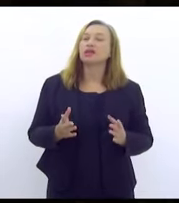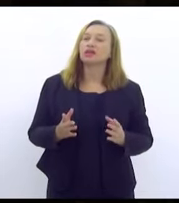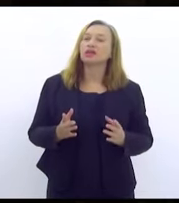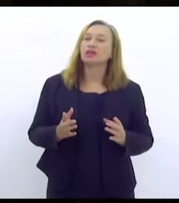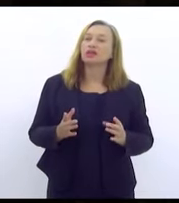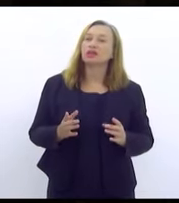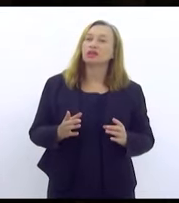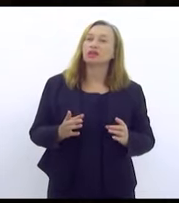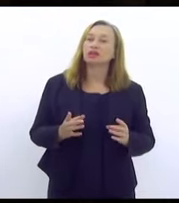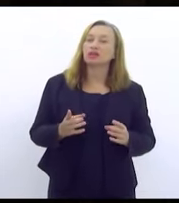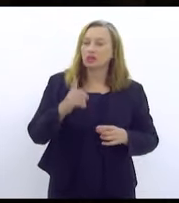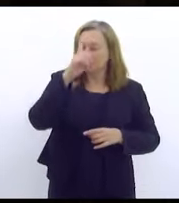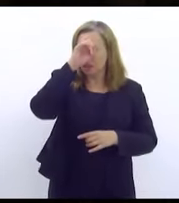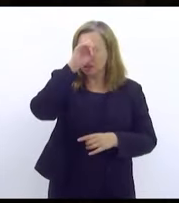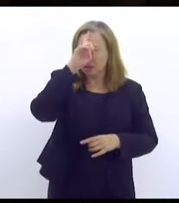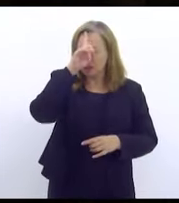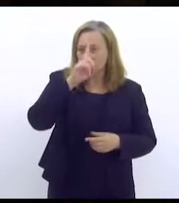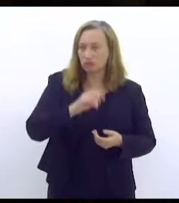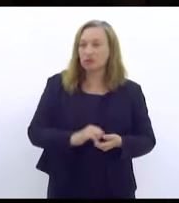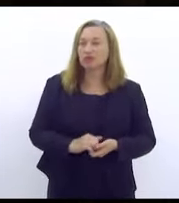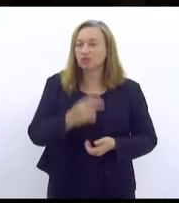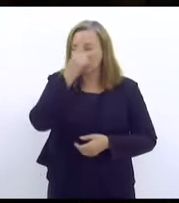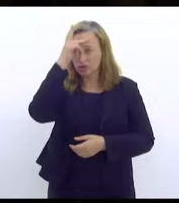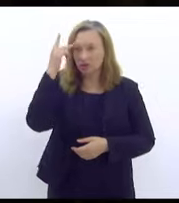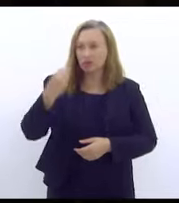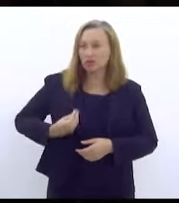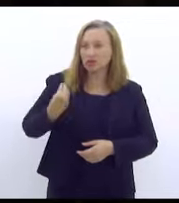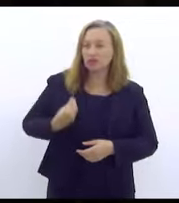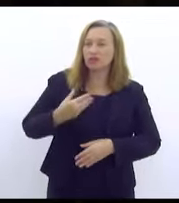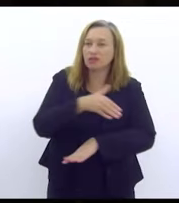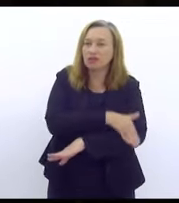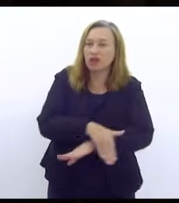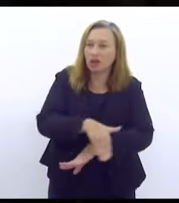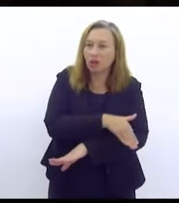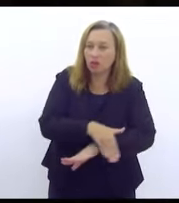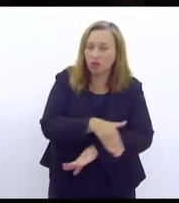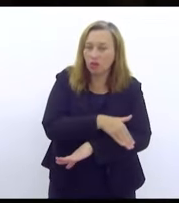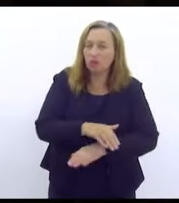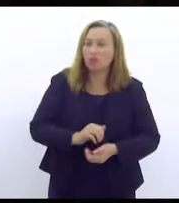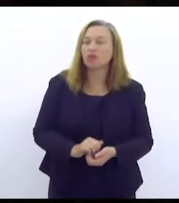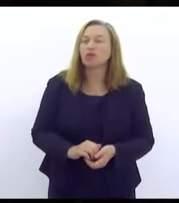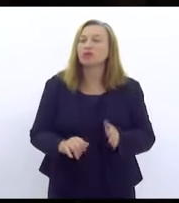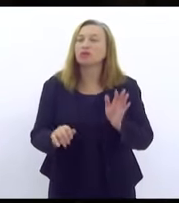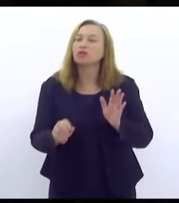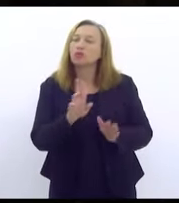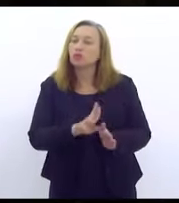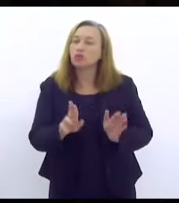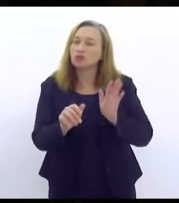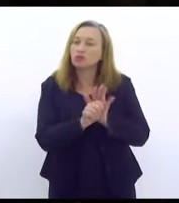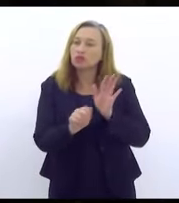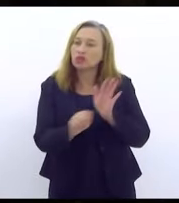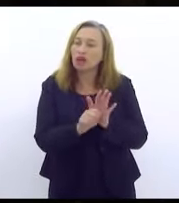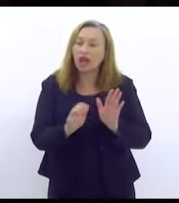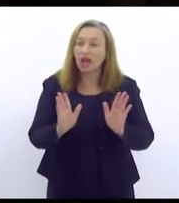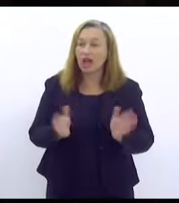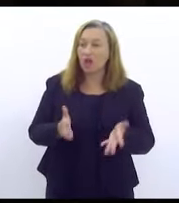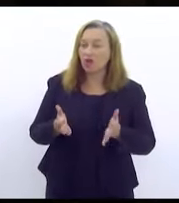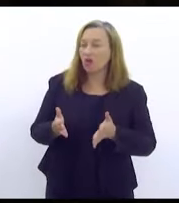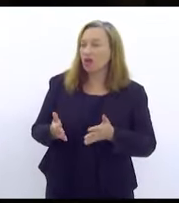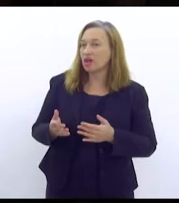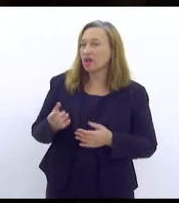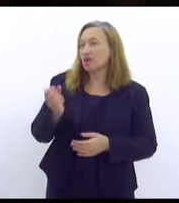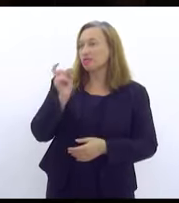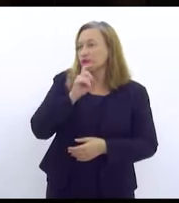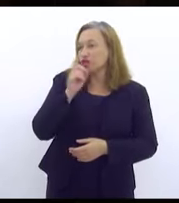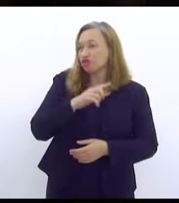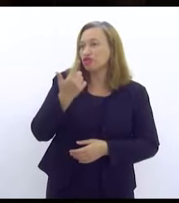as pessoas em drogadição, nas ruas, nas cracolândias. Ele que sempre se demonstrou contra, agora faz um ensaio, uma mentira, mais uma